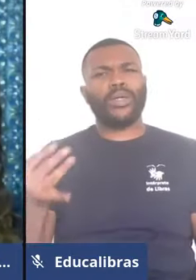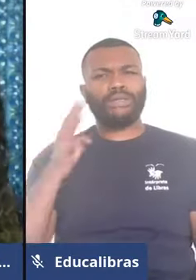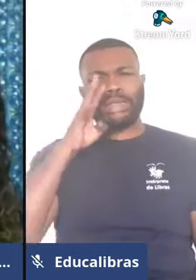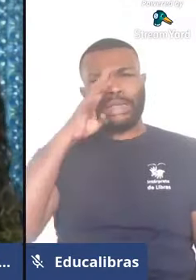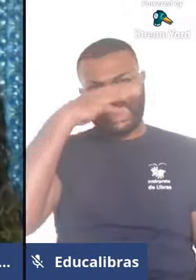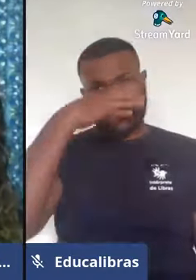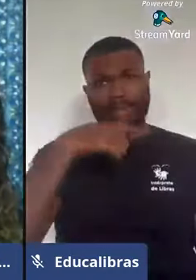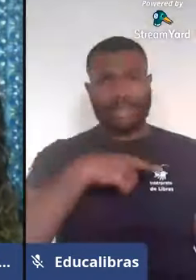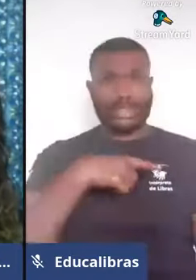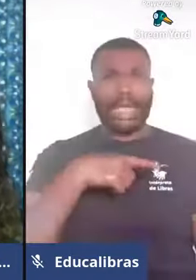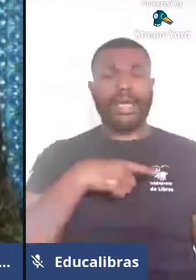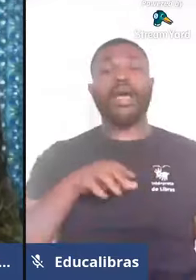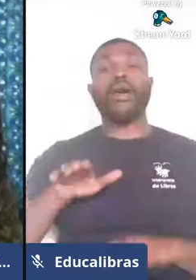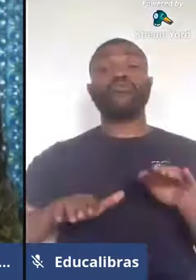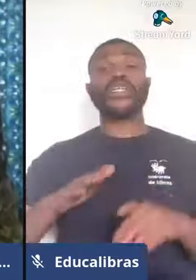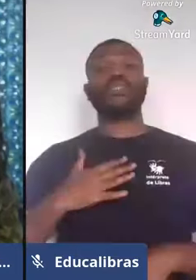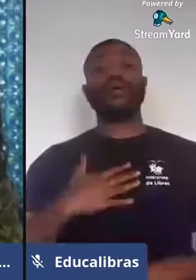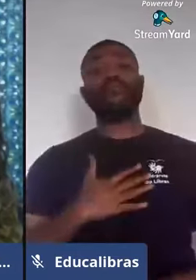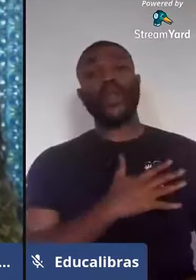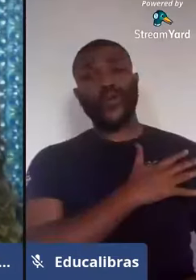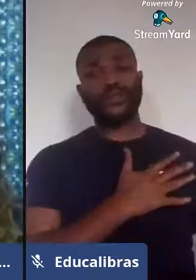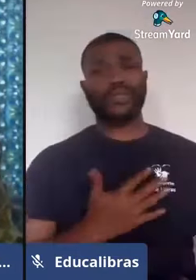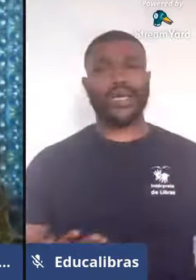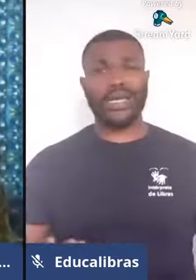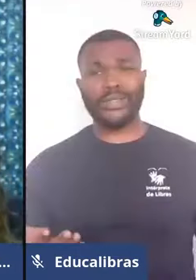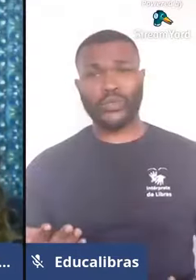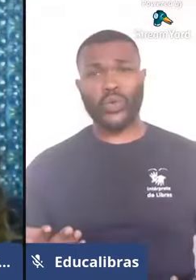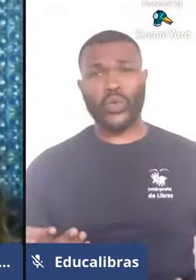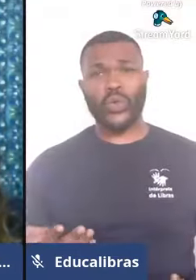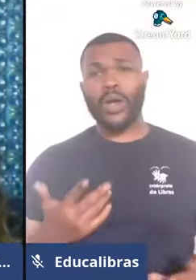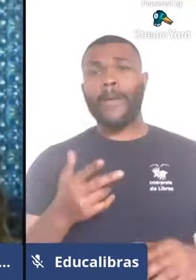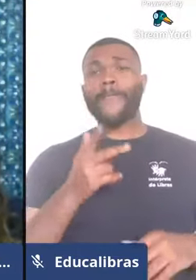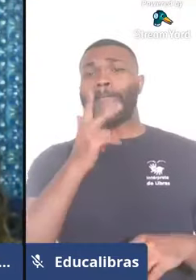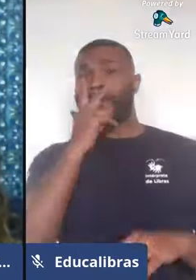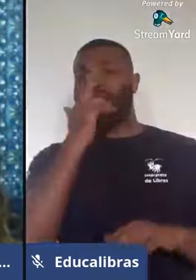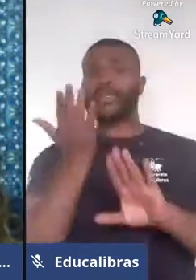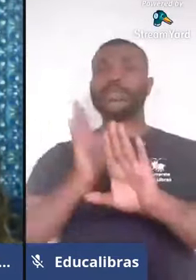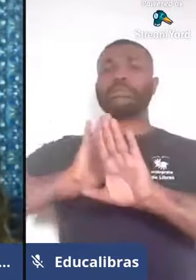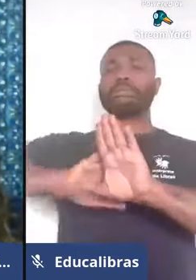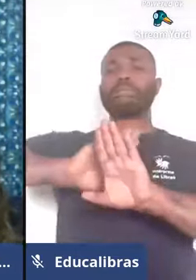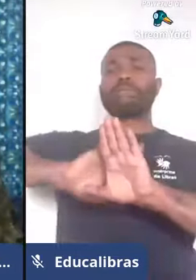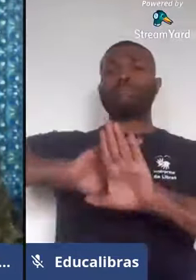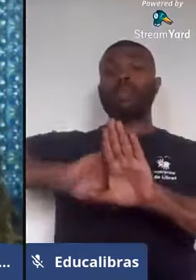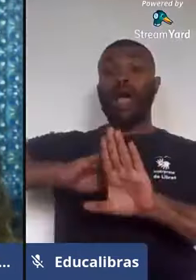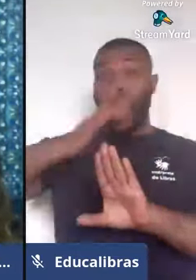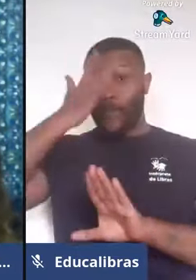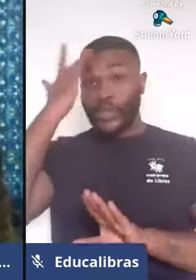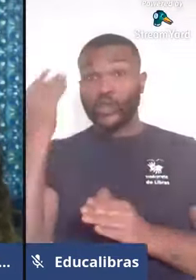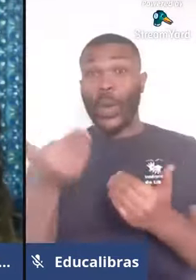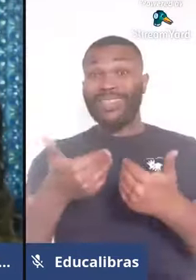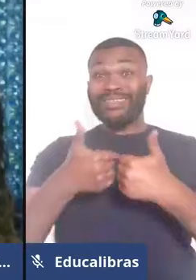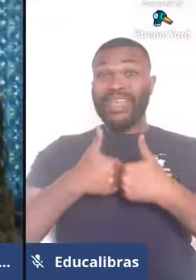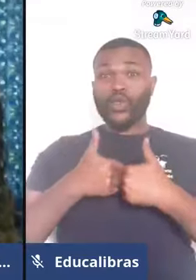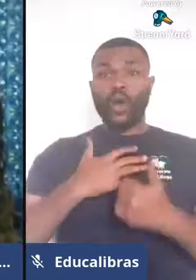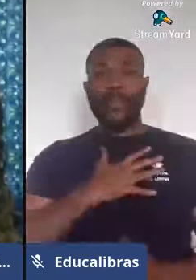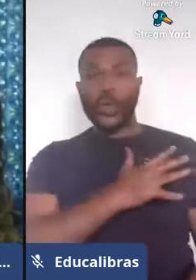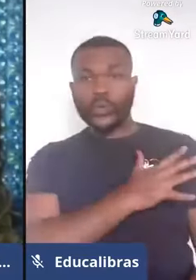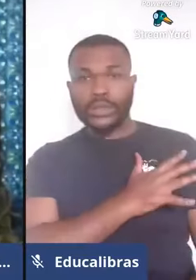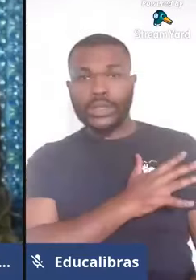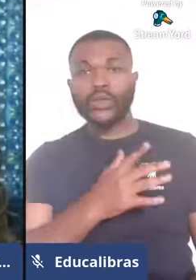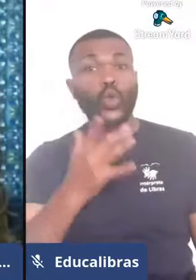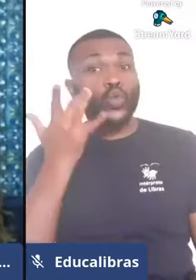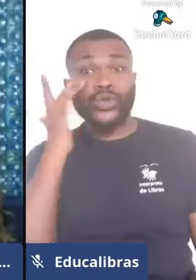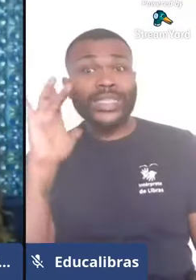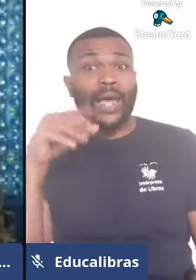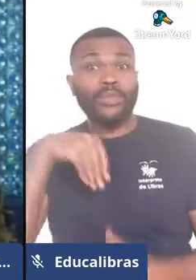O preconceito, ele é subliminar, a pessoa tem e não sabe que tem. Uhum. E a gente ainda tem aquele